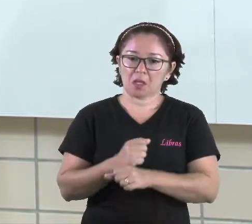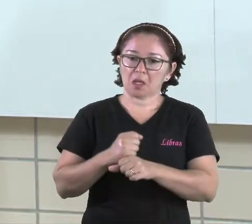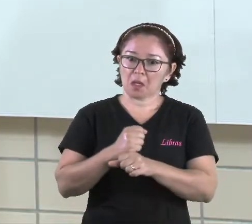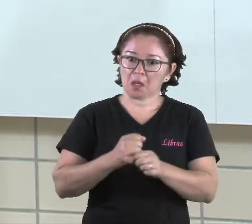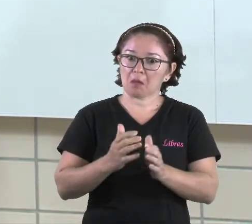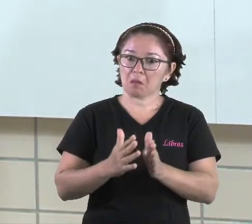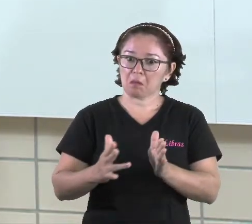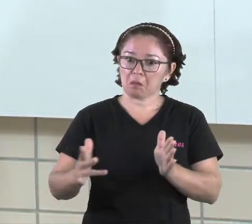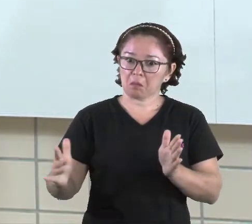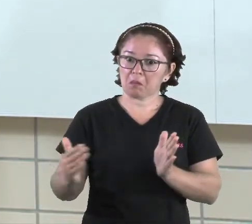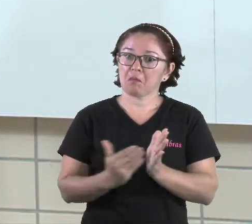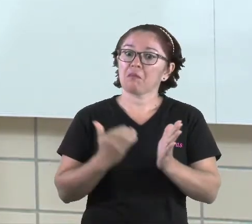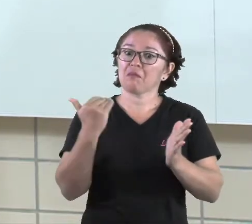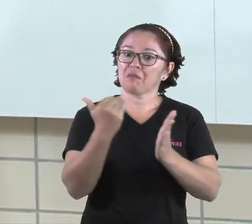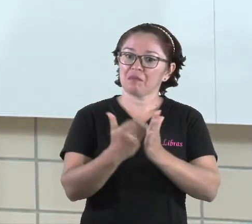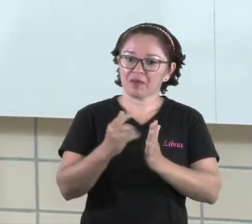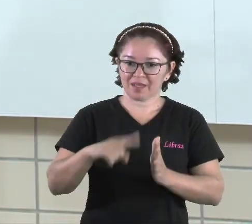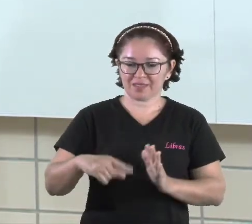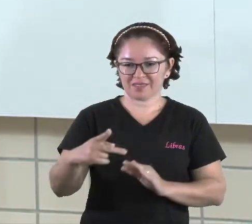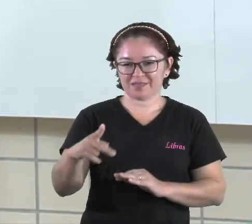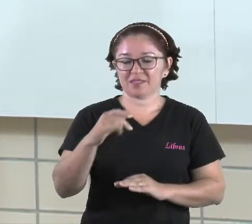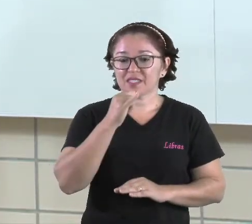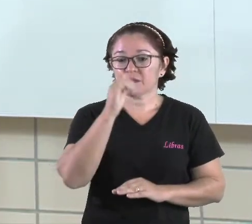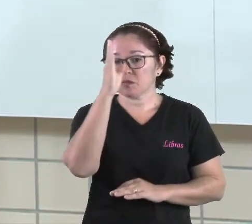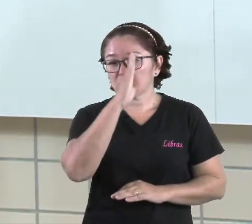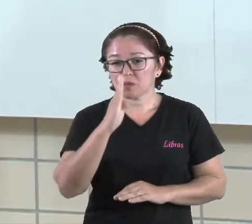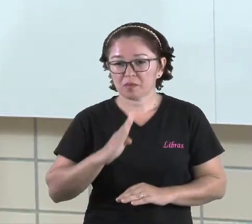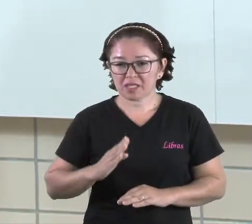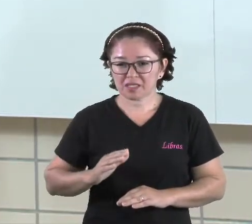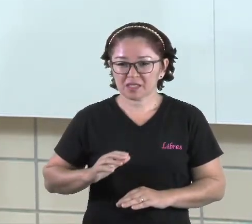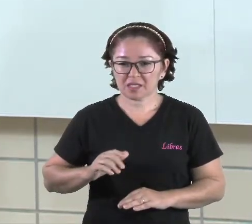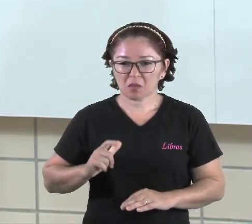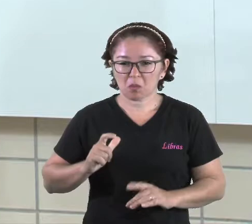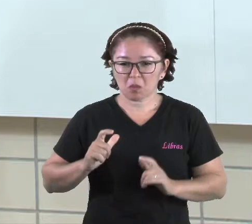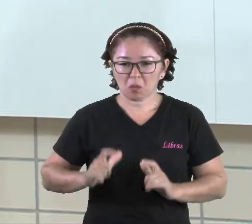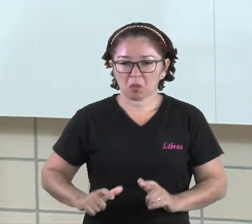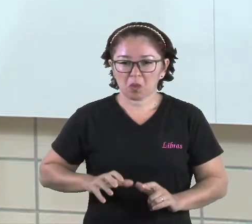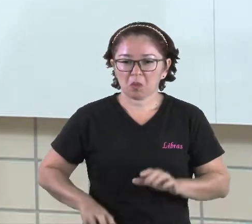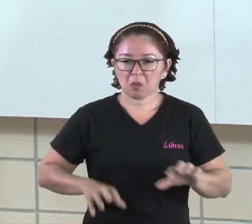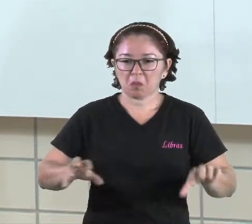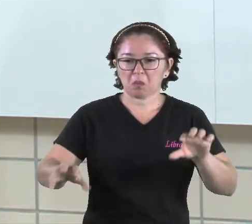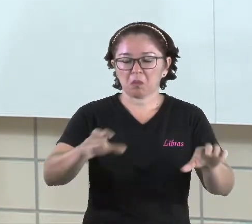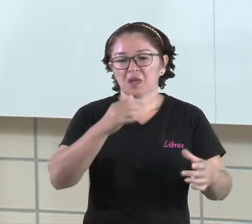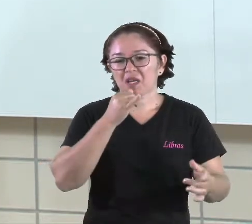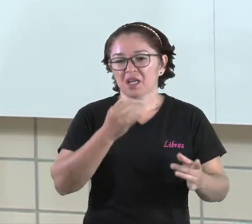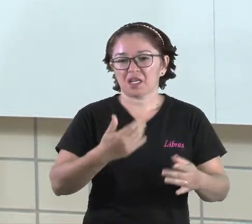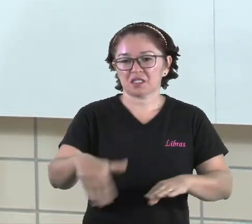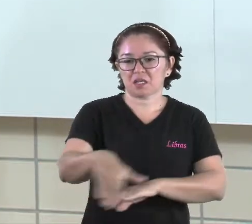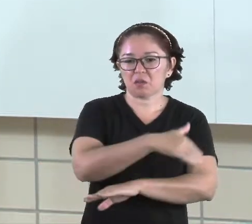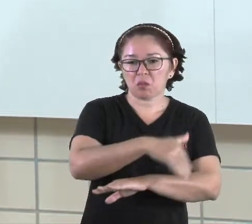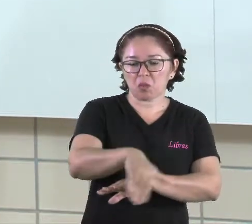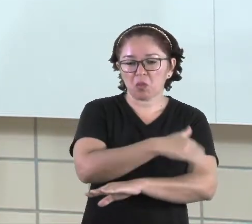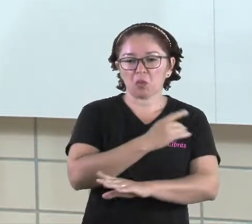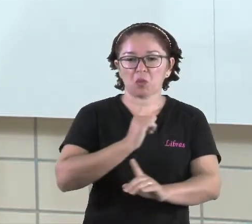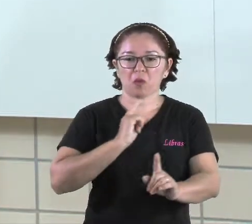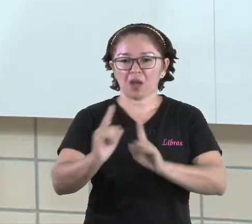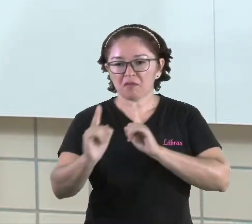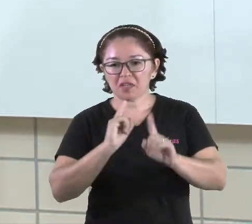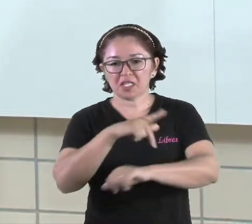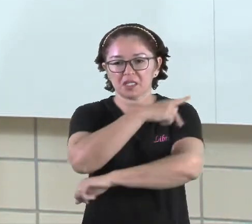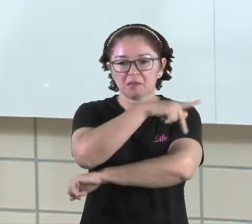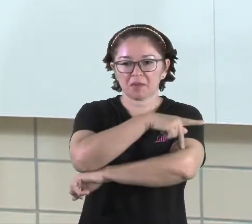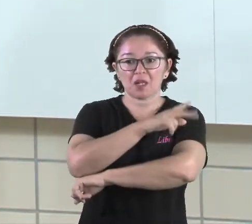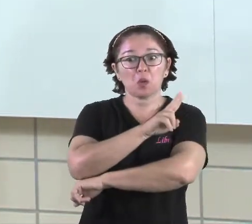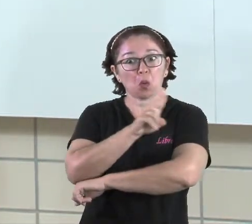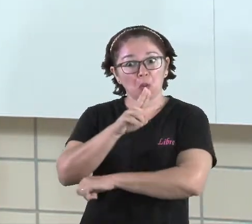muito comum nas cidades brasileiras a gente encontrar ruas, praças, avenidas com o nome Getúlio